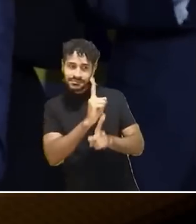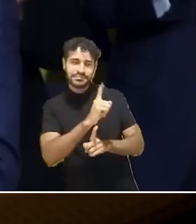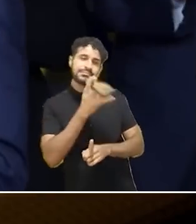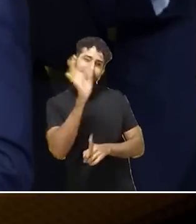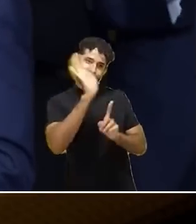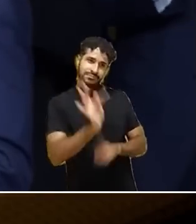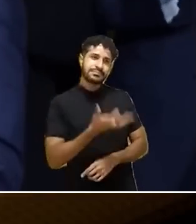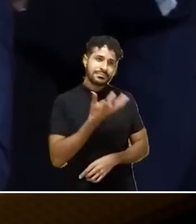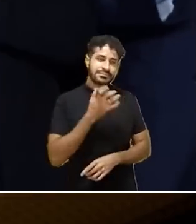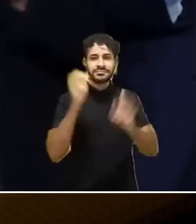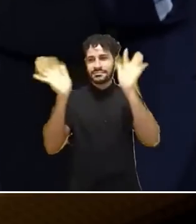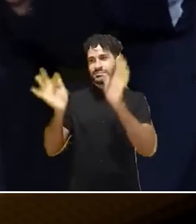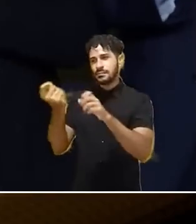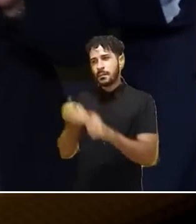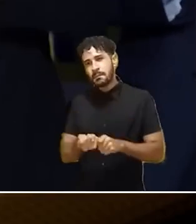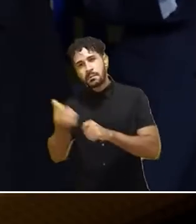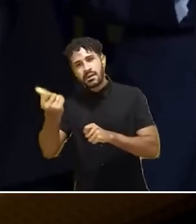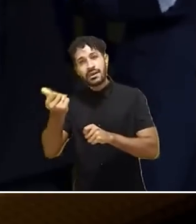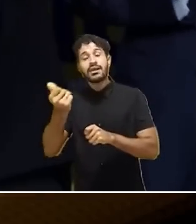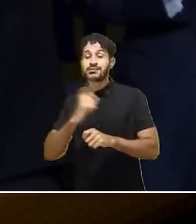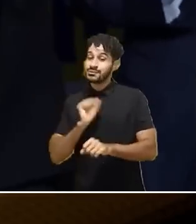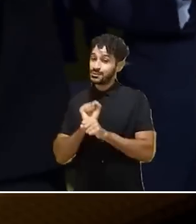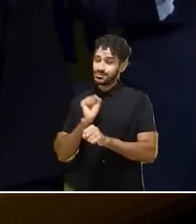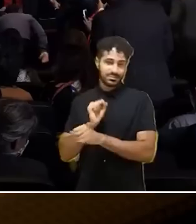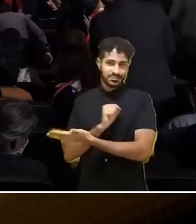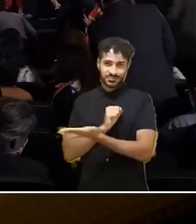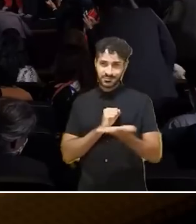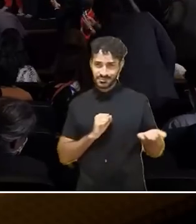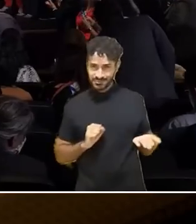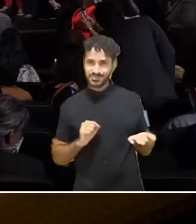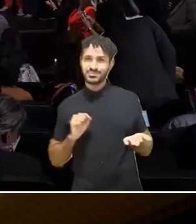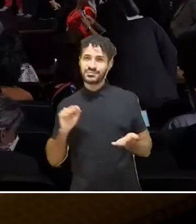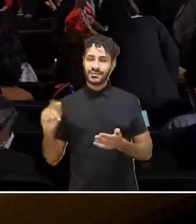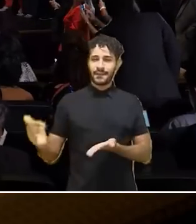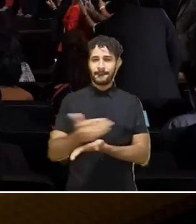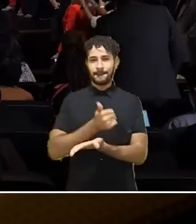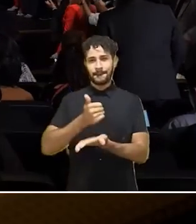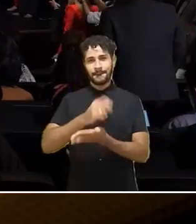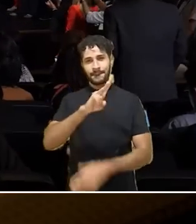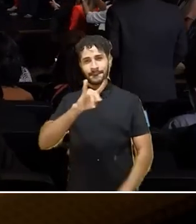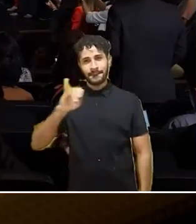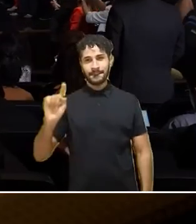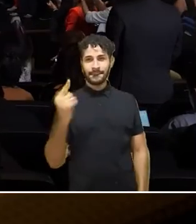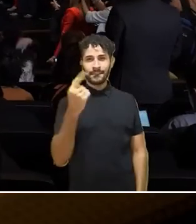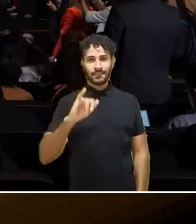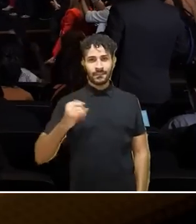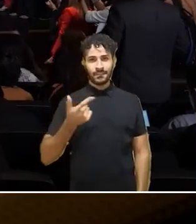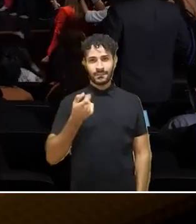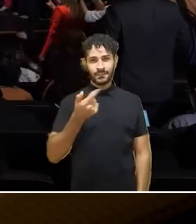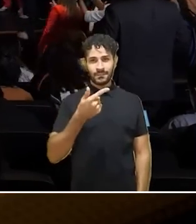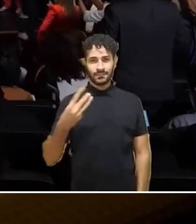só no Brasil você faz a cerimônia de posse do vice-presidente quando o presidente viaja